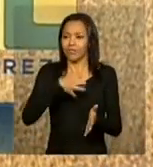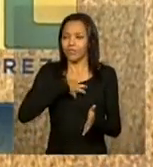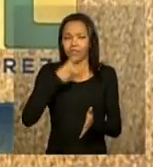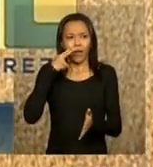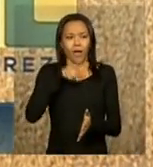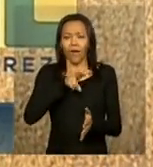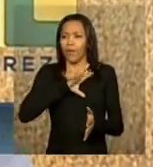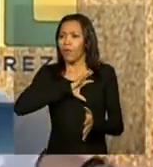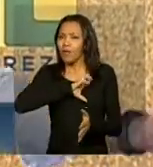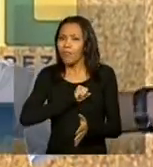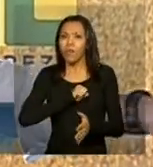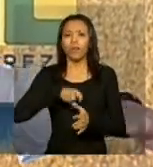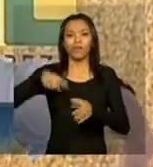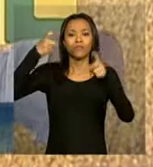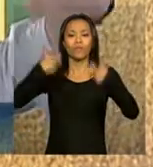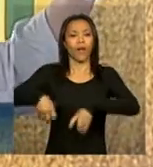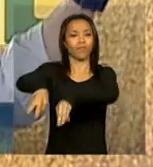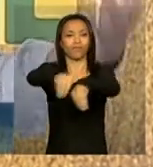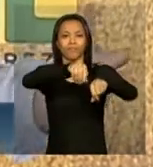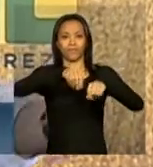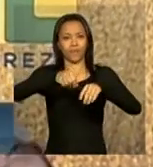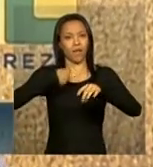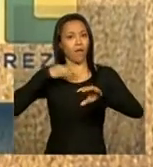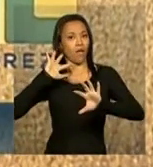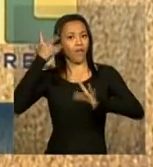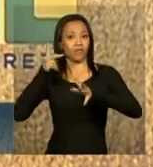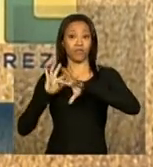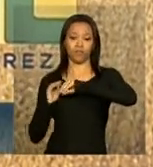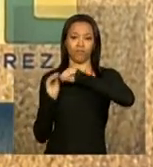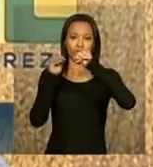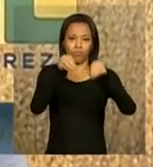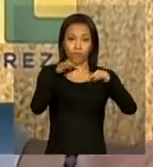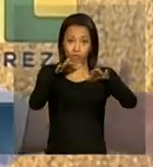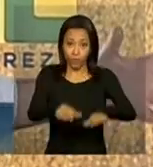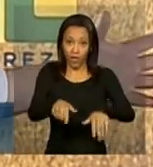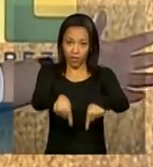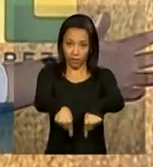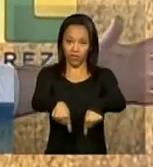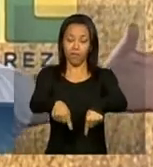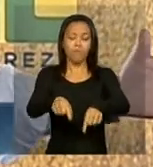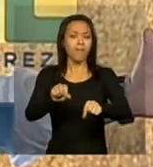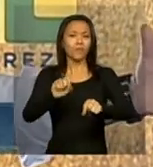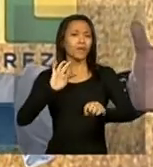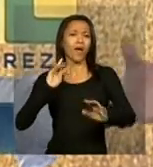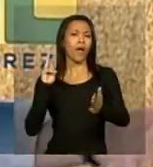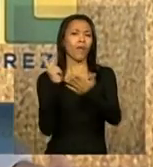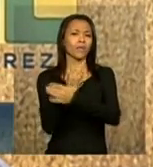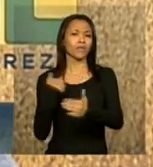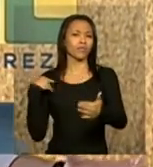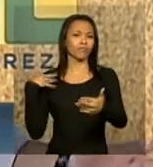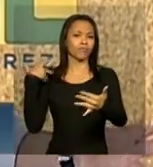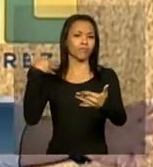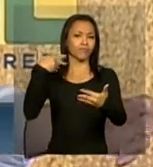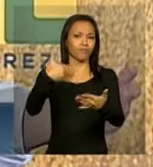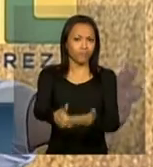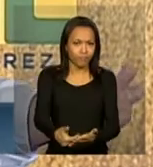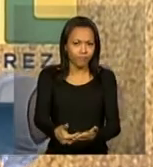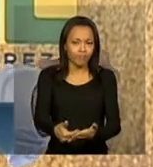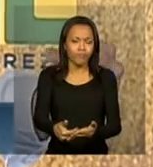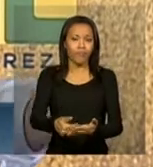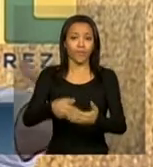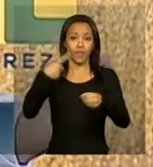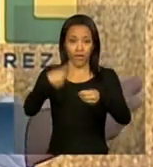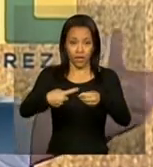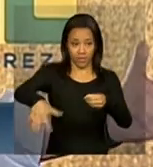aqui, e tão logo foi possível, me mudei para cá. Mas o que aconteceu de lá para cá, Lucas do